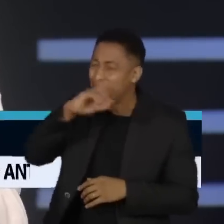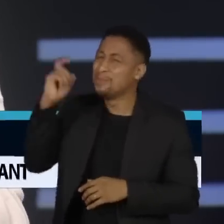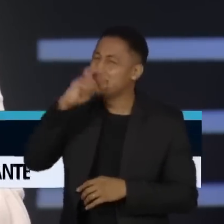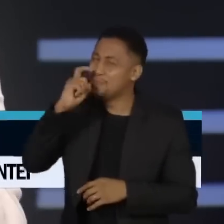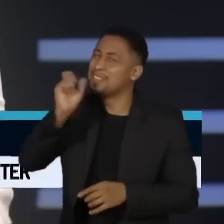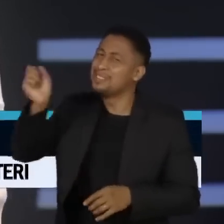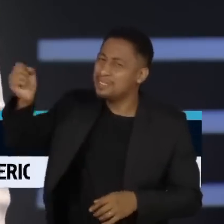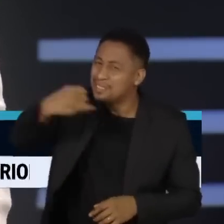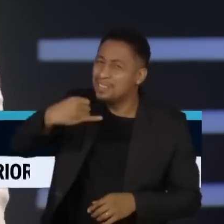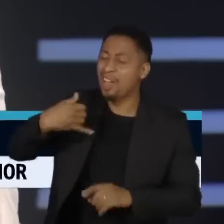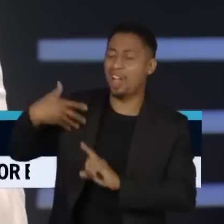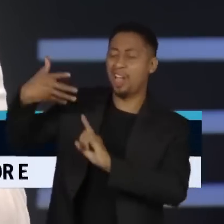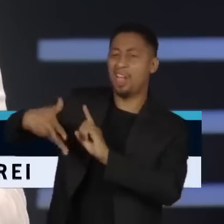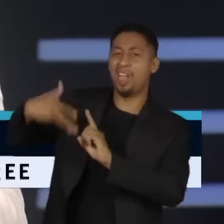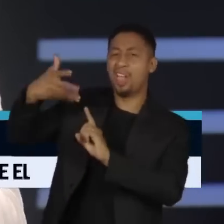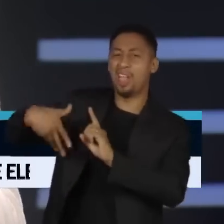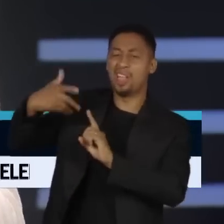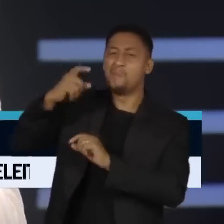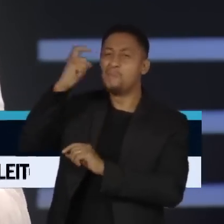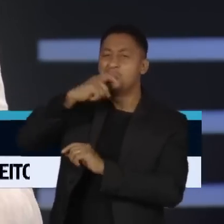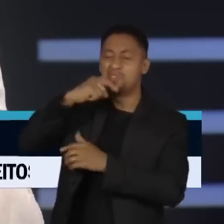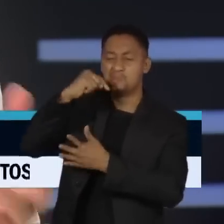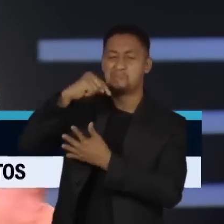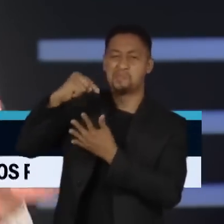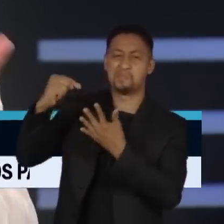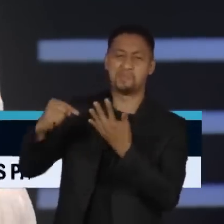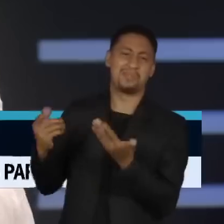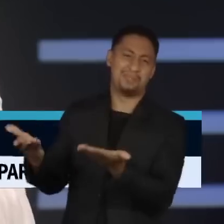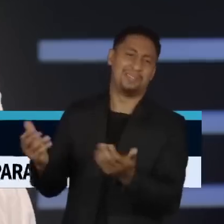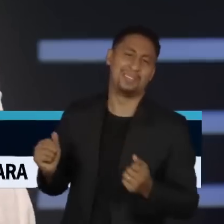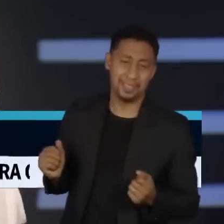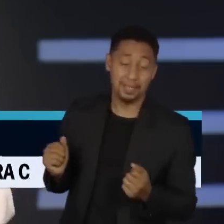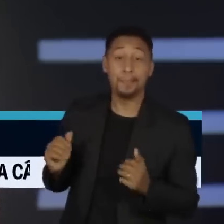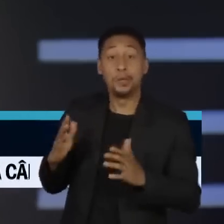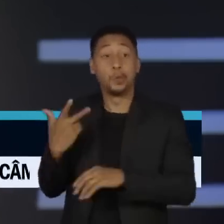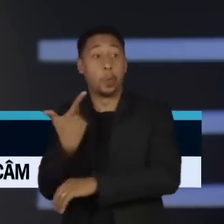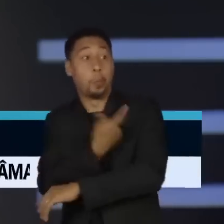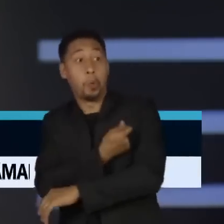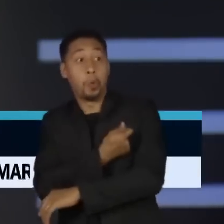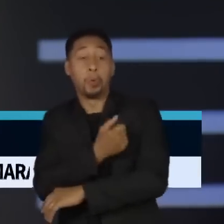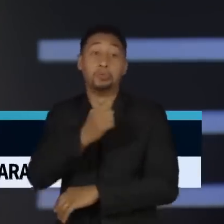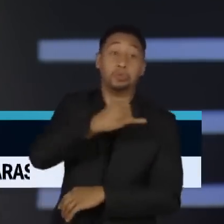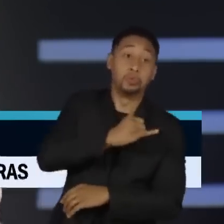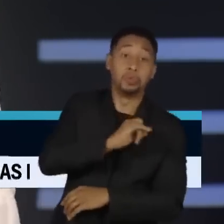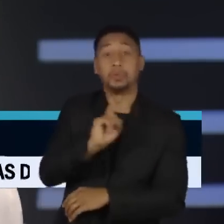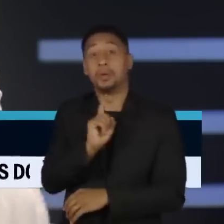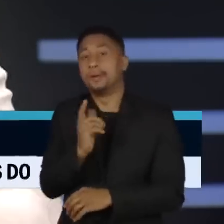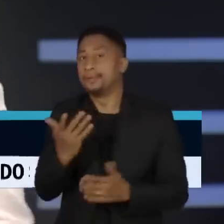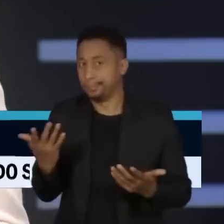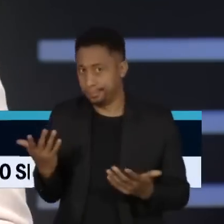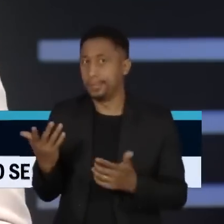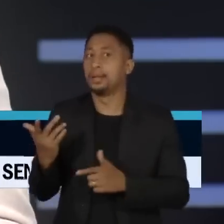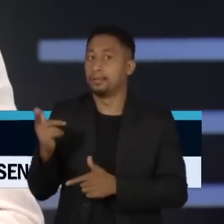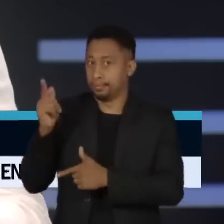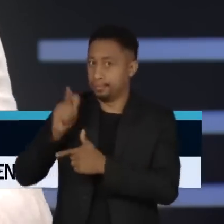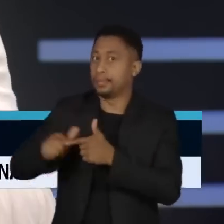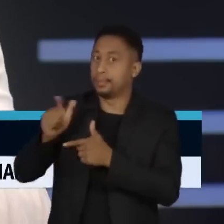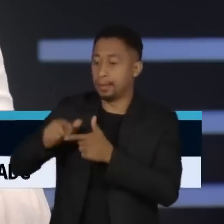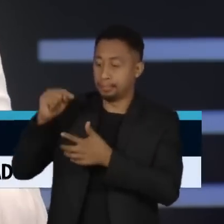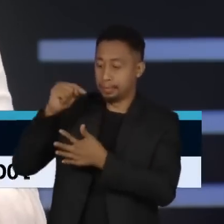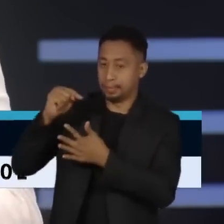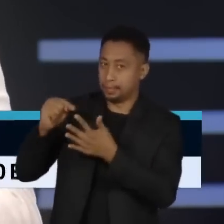mentira inclusive toda essa história da vacina a gente dele tomar não além dos problemas que já falamos tem uma outra questão